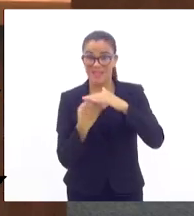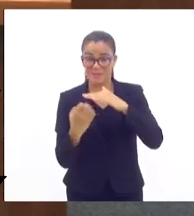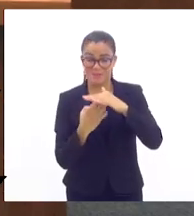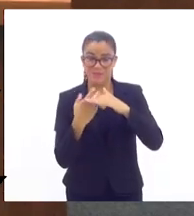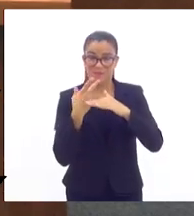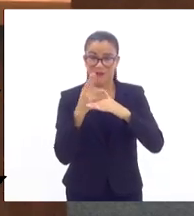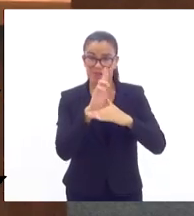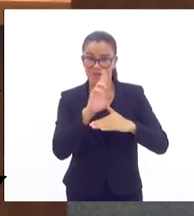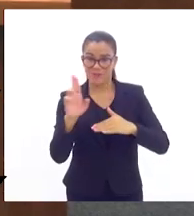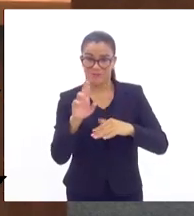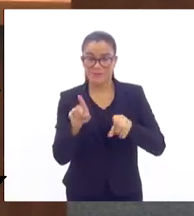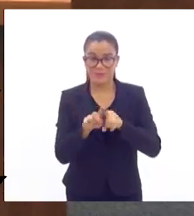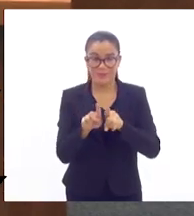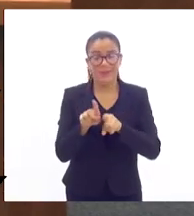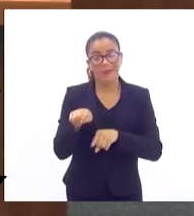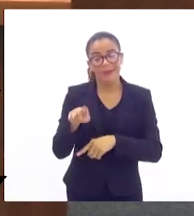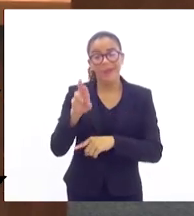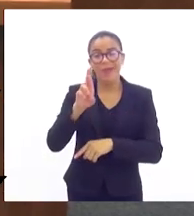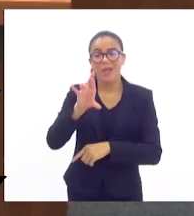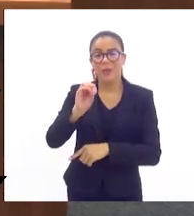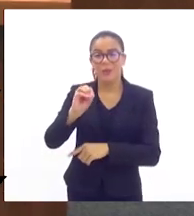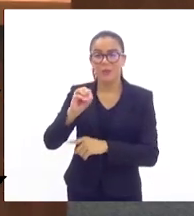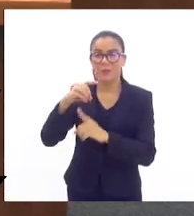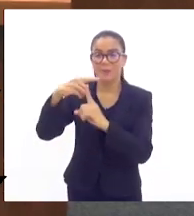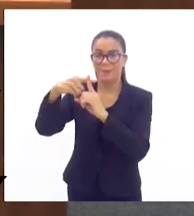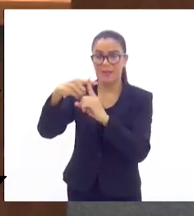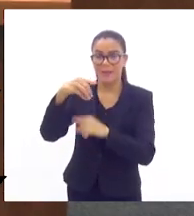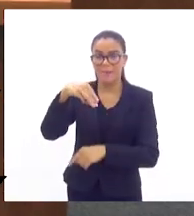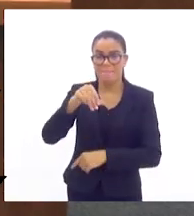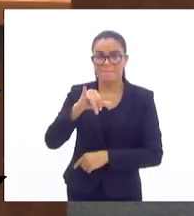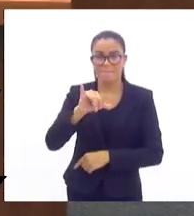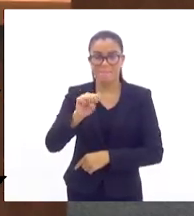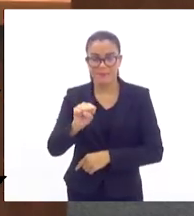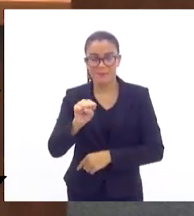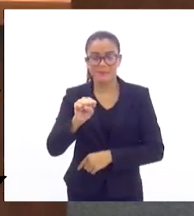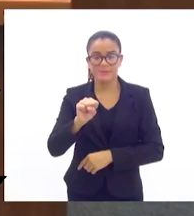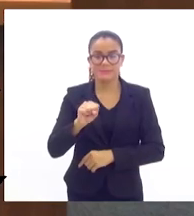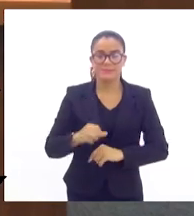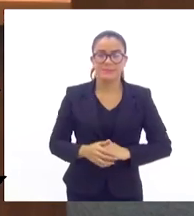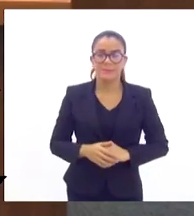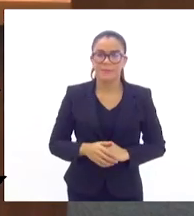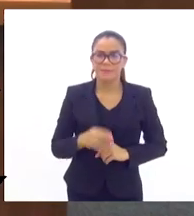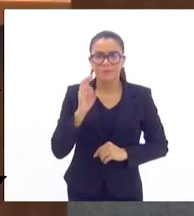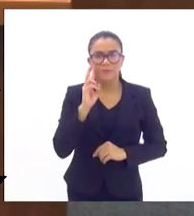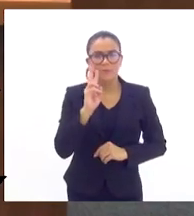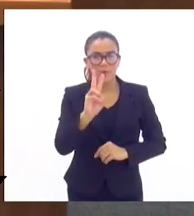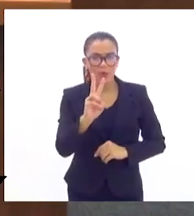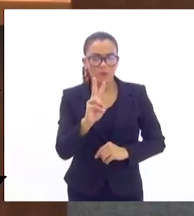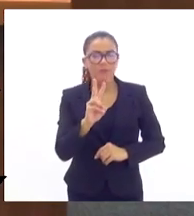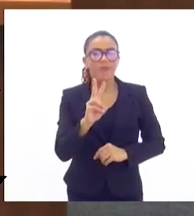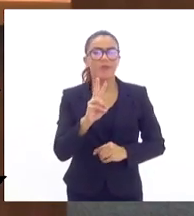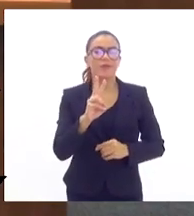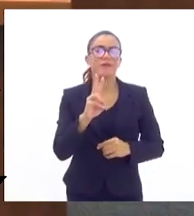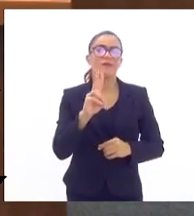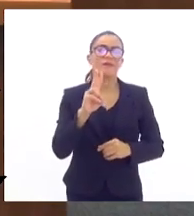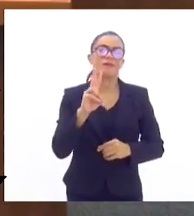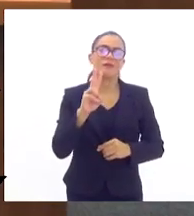falar aqui é a empresa Rio Mais. O que falta é... Eu vi que ela entrou no município, falta